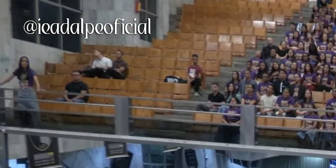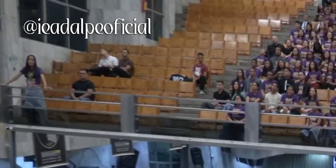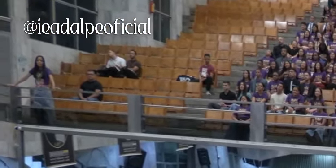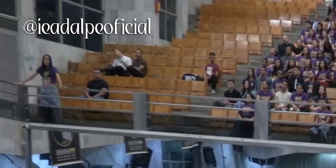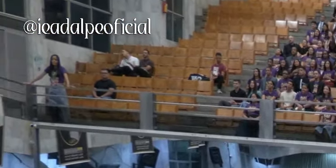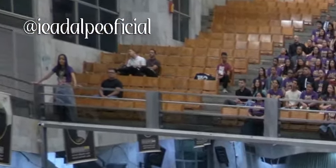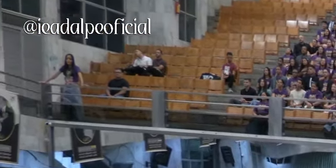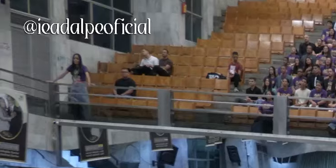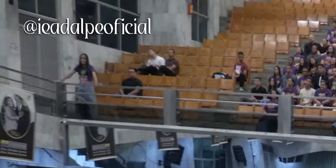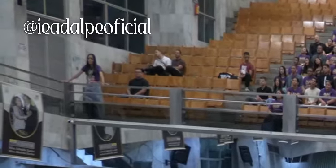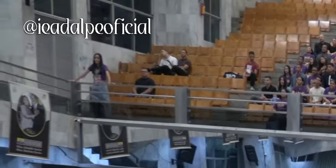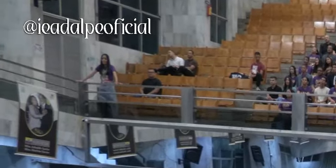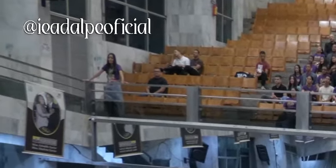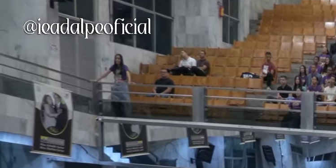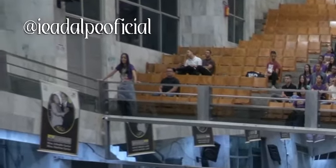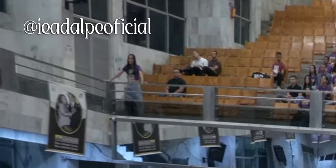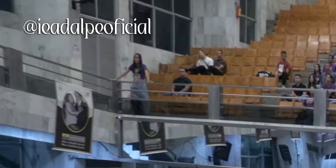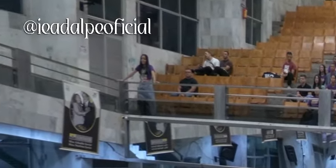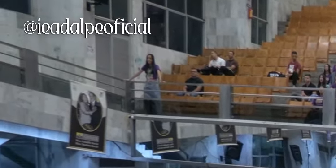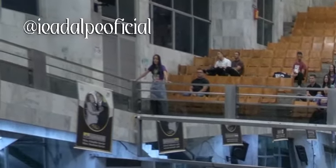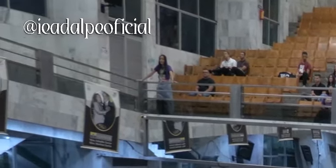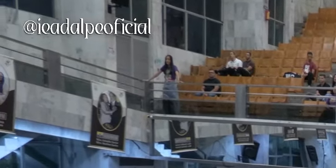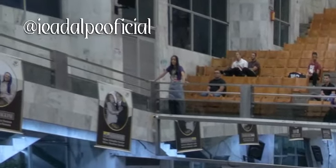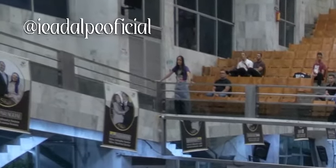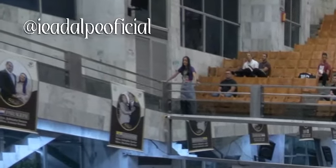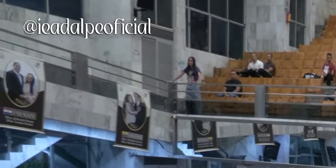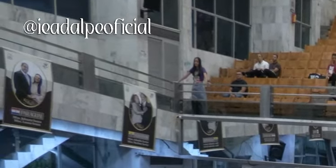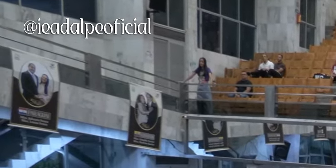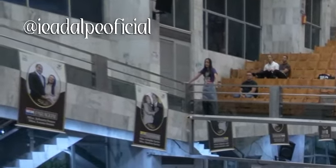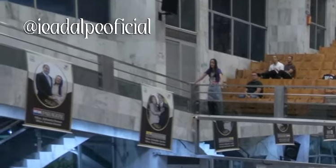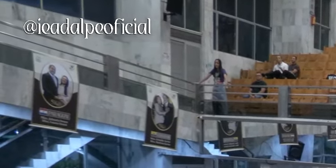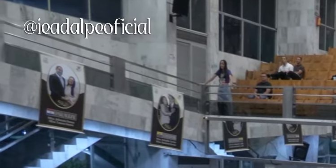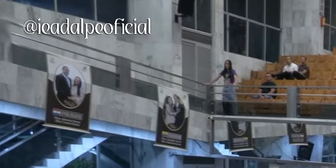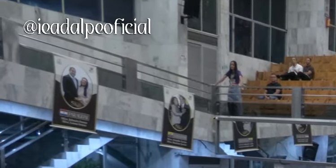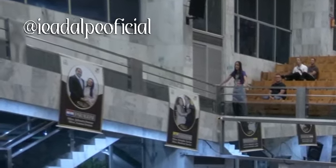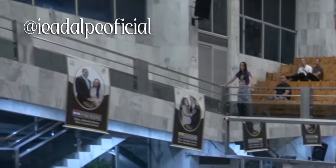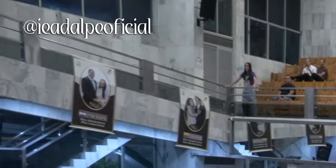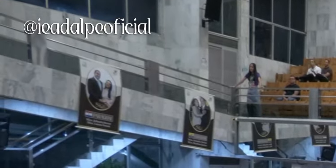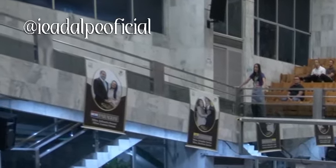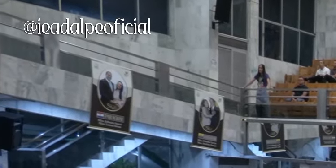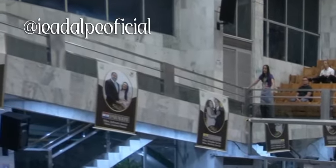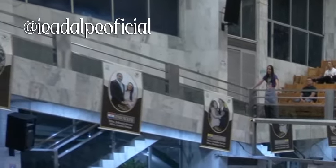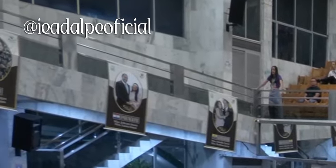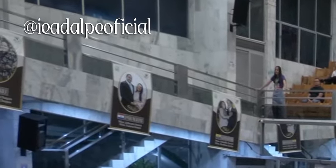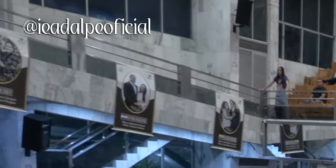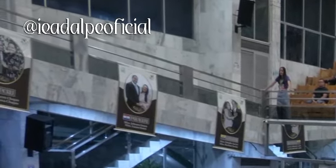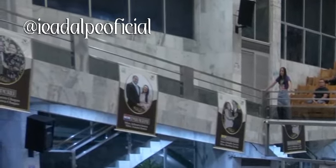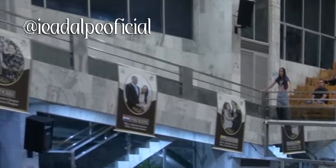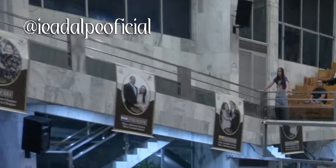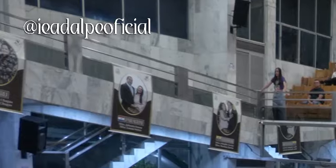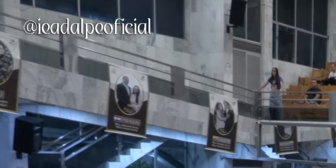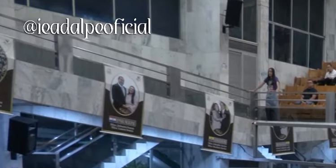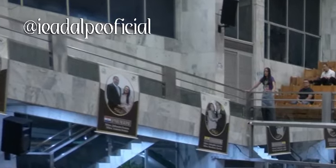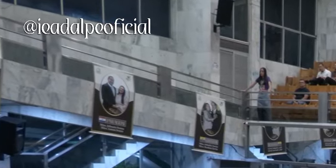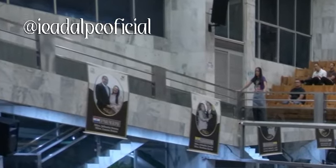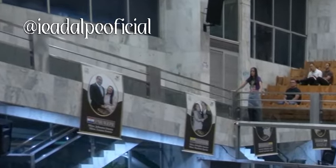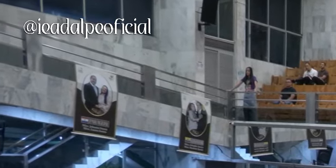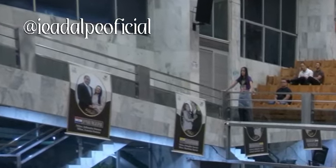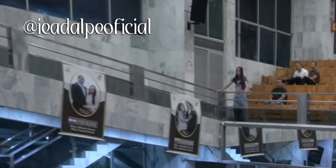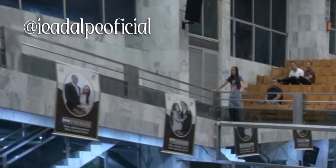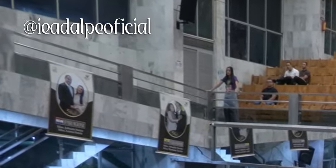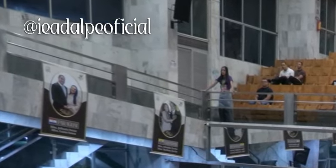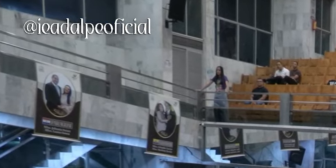Preciso andar em santidade pra ver a face do meu noivo e adorar